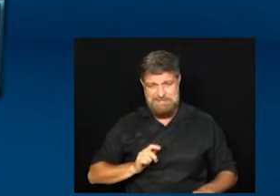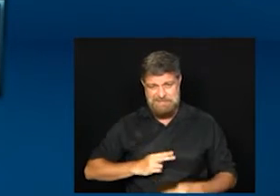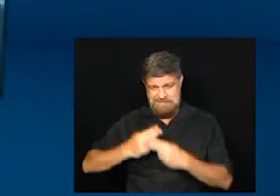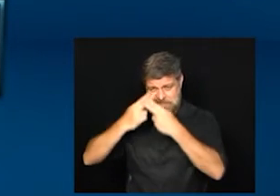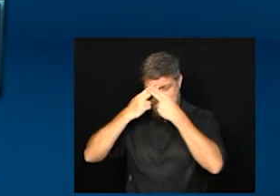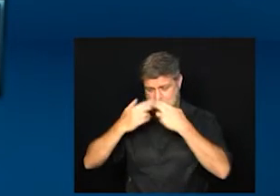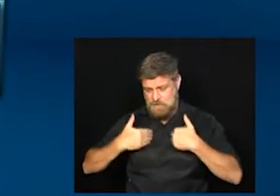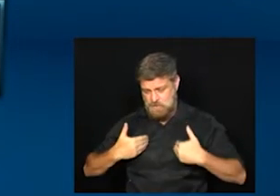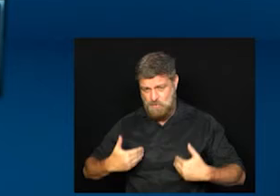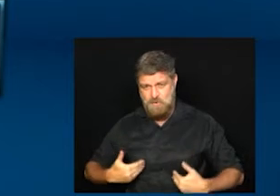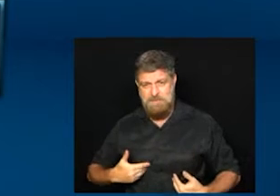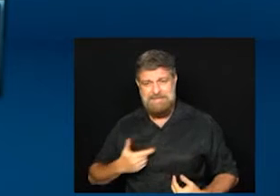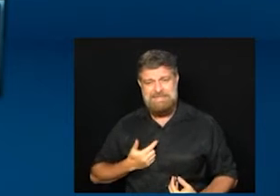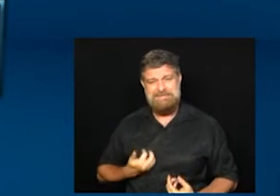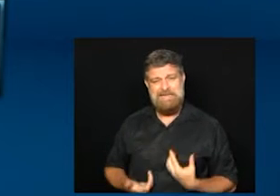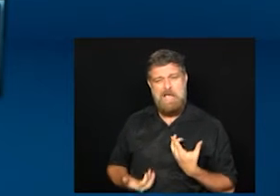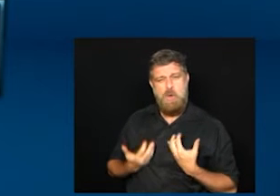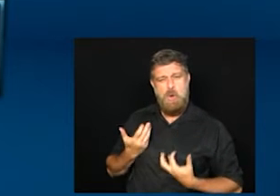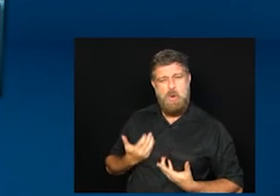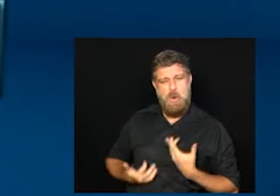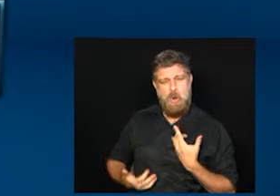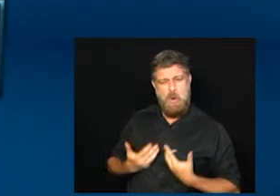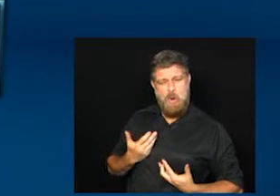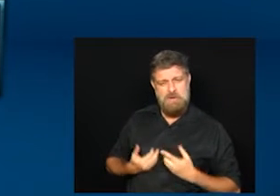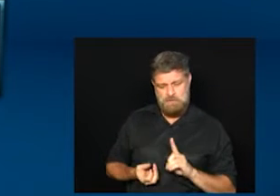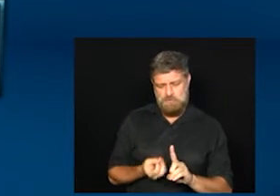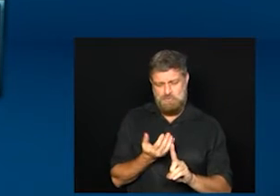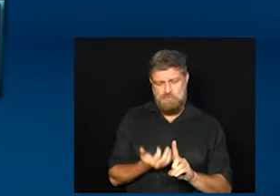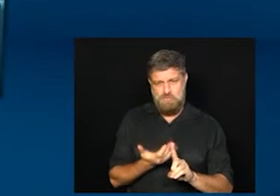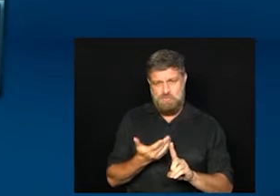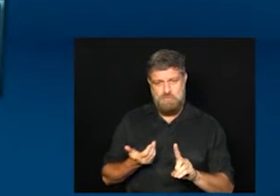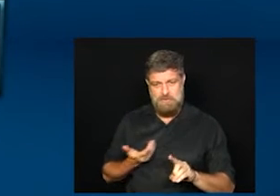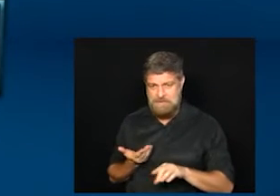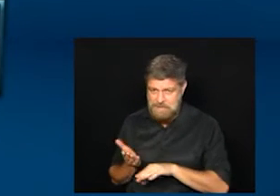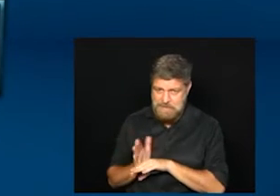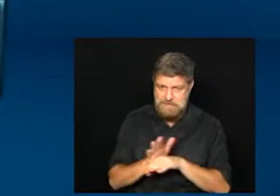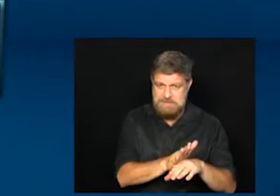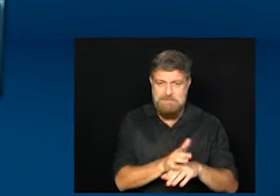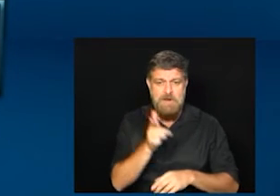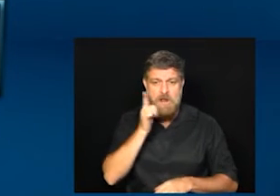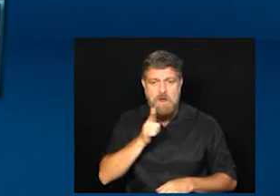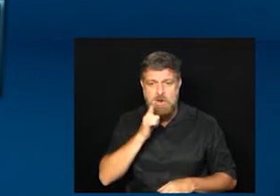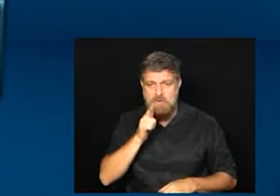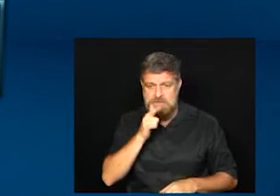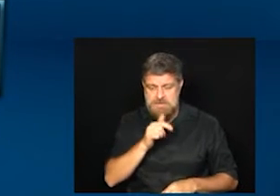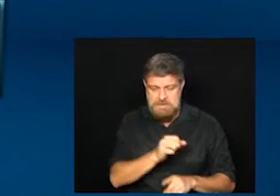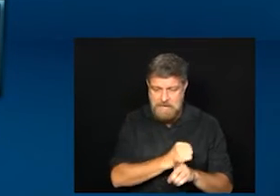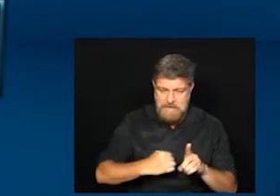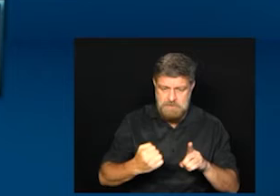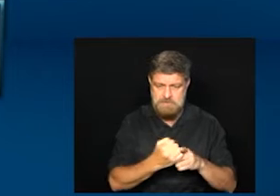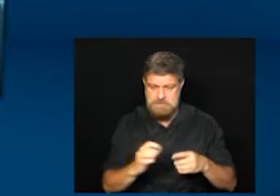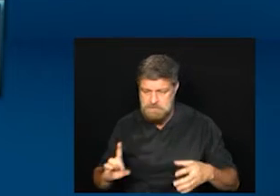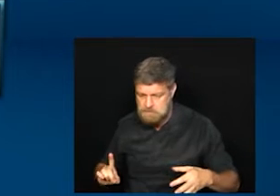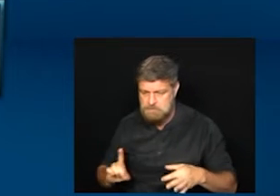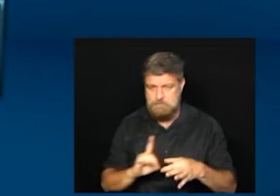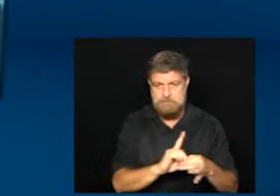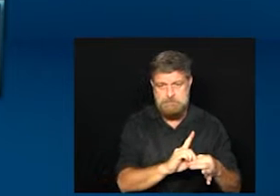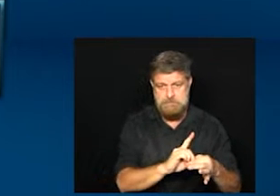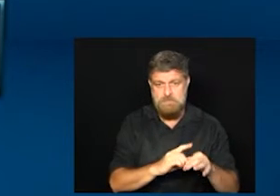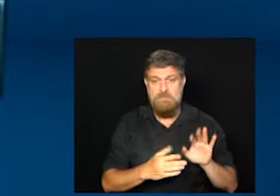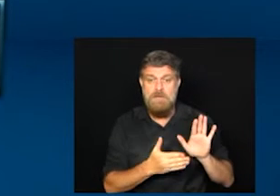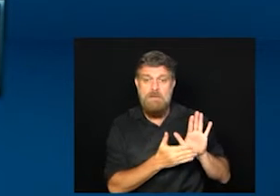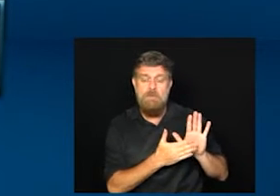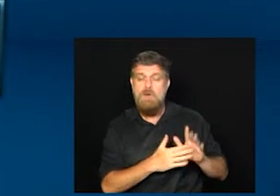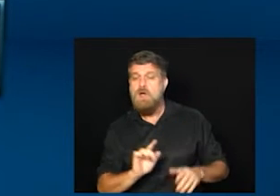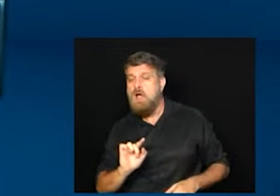graves advindas de queimaduras a receber assistência para promover a sua reinserção social. De acordo com a